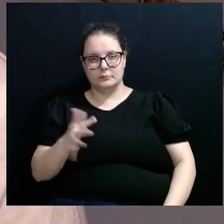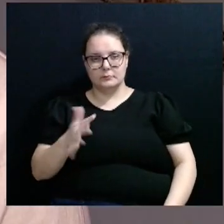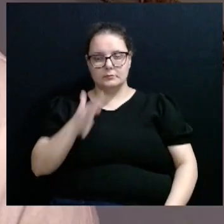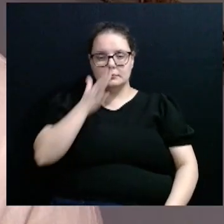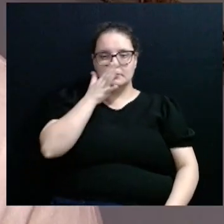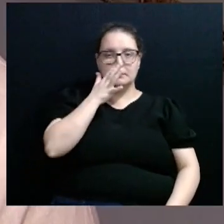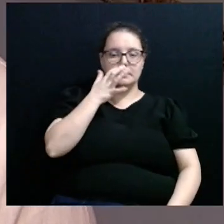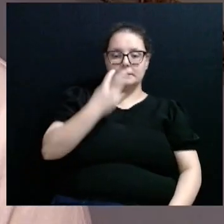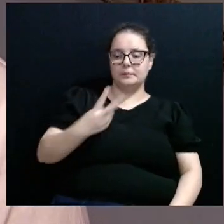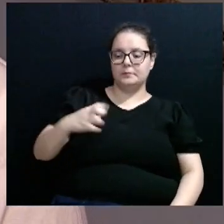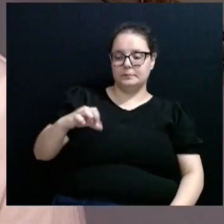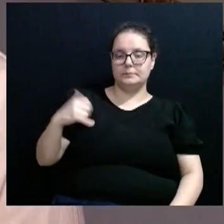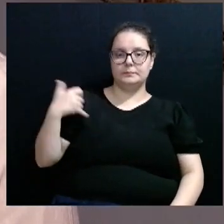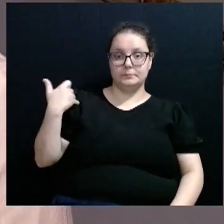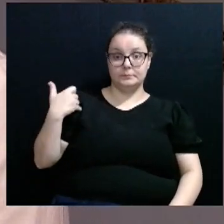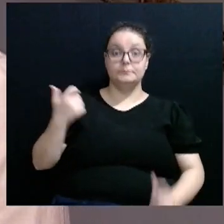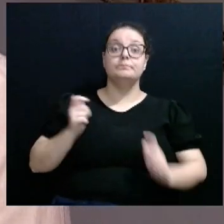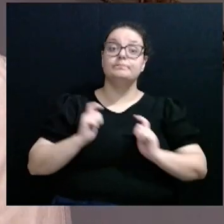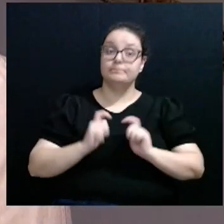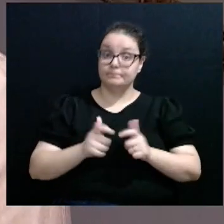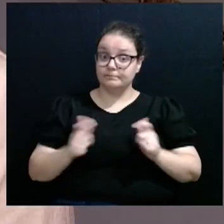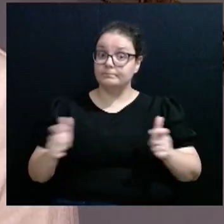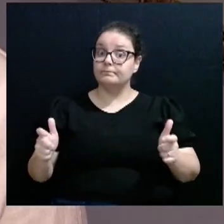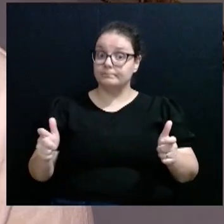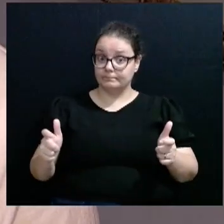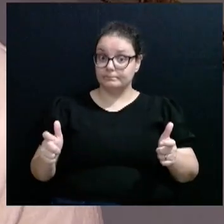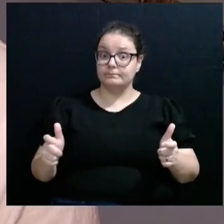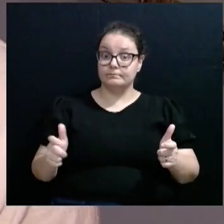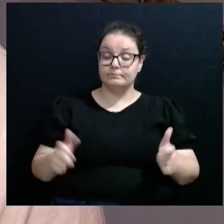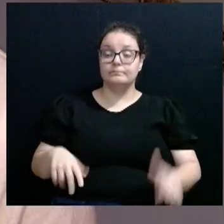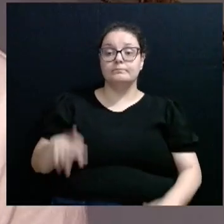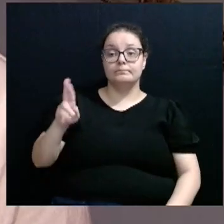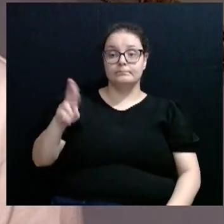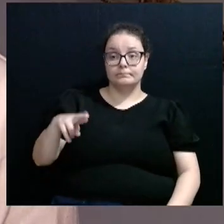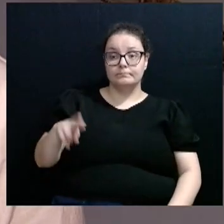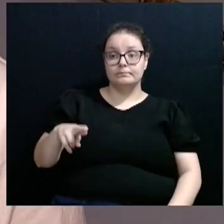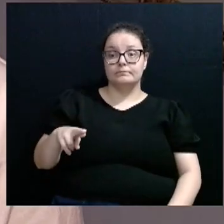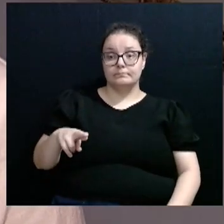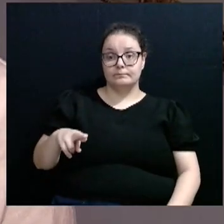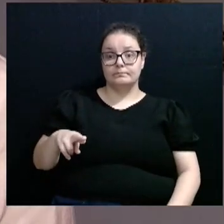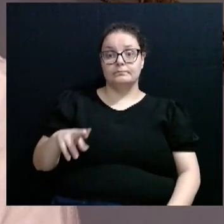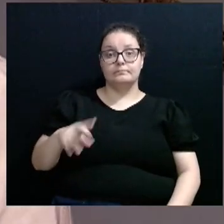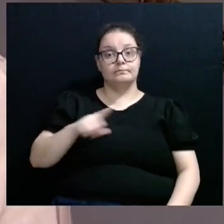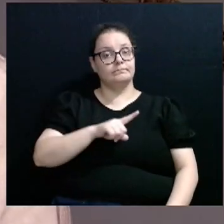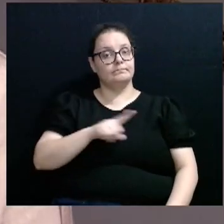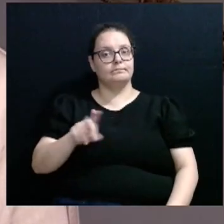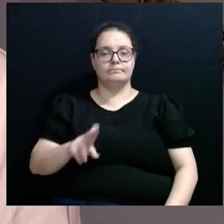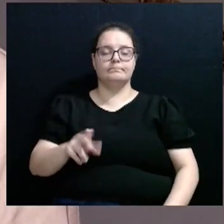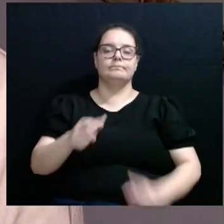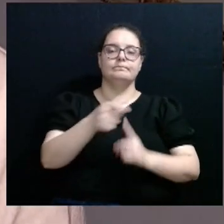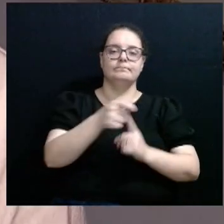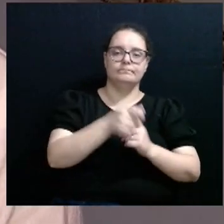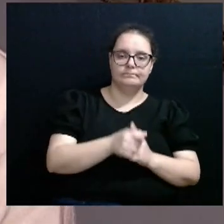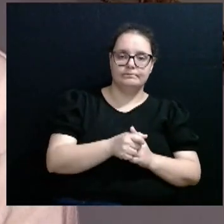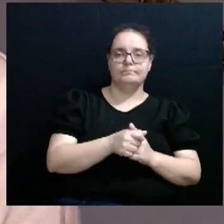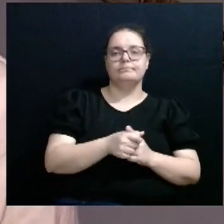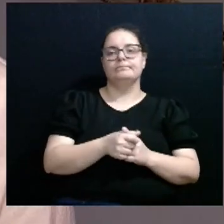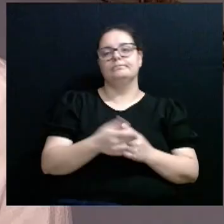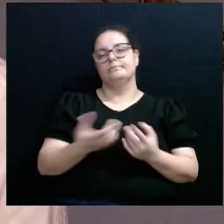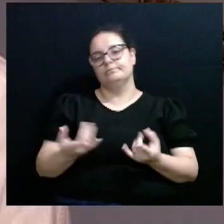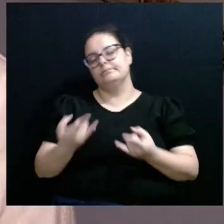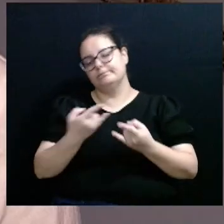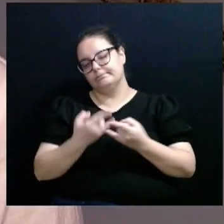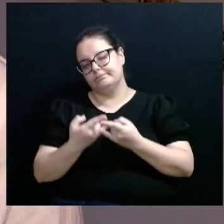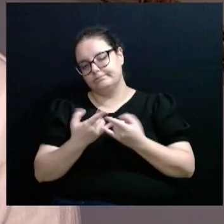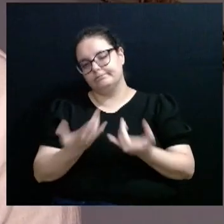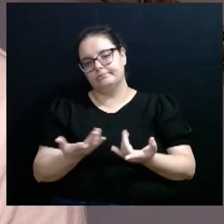anos, né? Isso tem crescido muito por conta da questão da não utilização da camisinha. Então, aquelas campanhas antigas que a gente via na